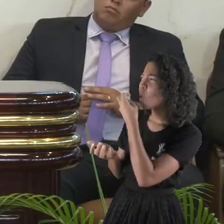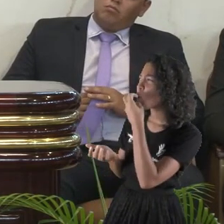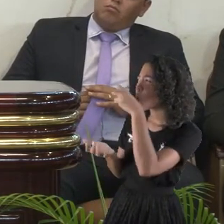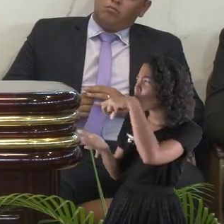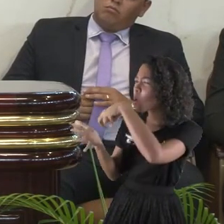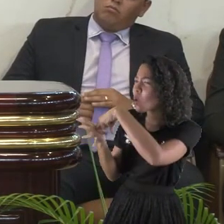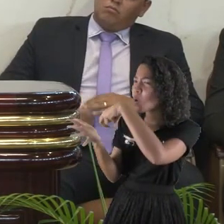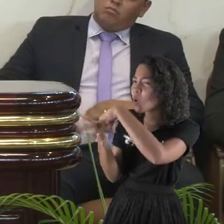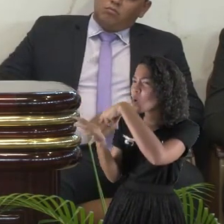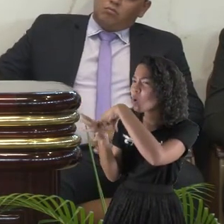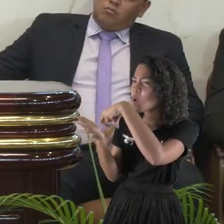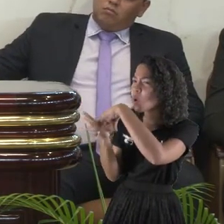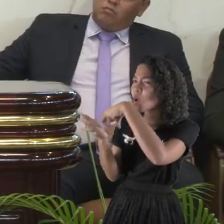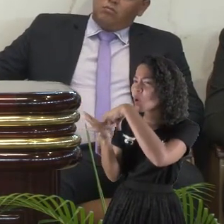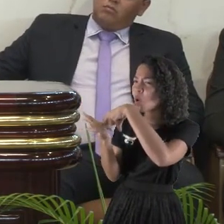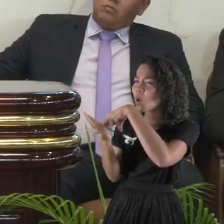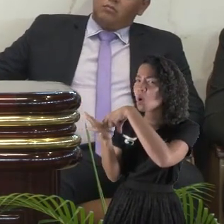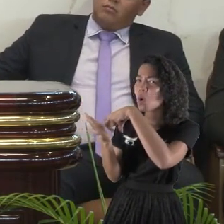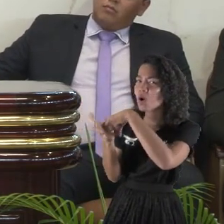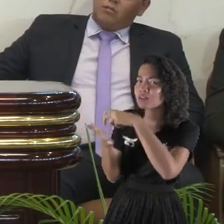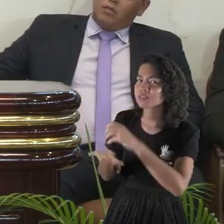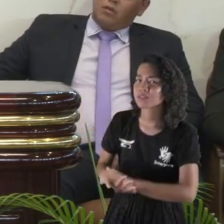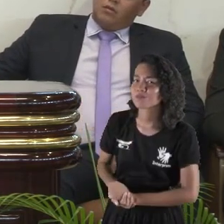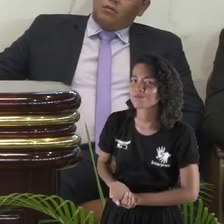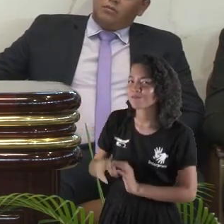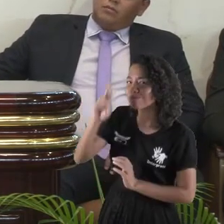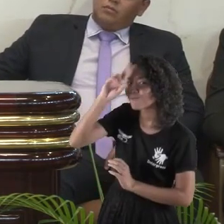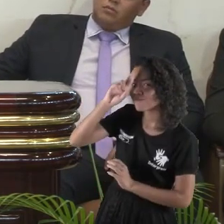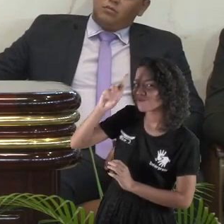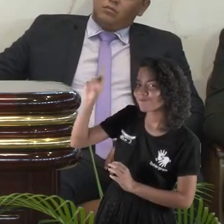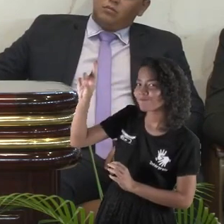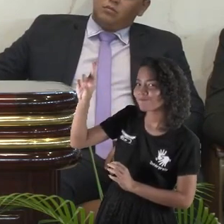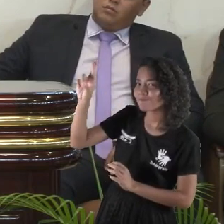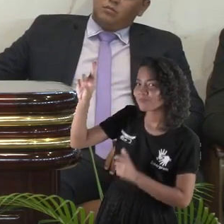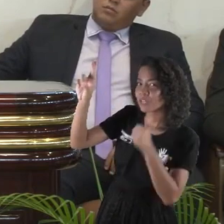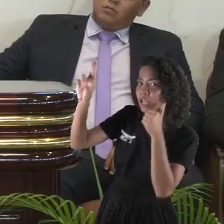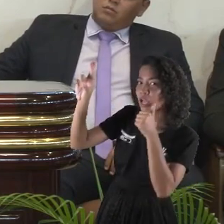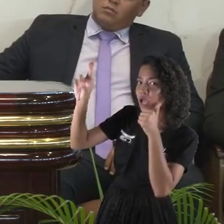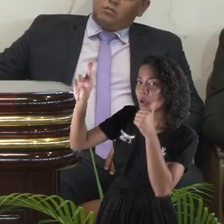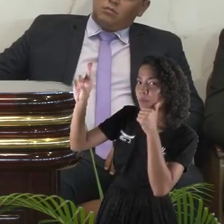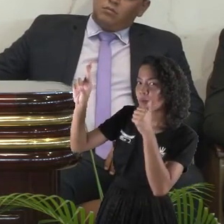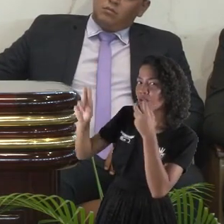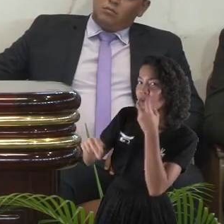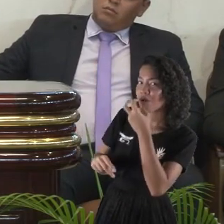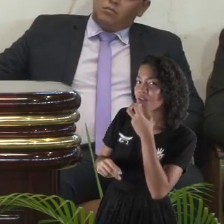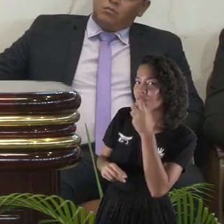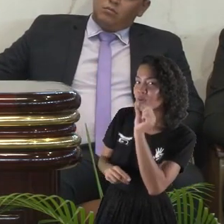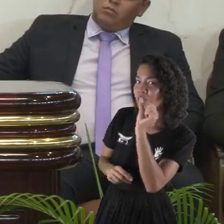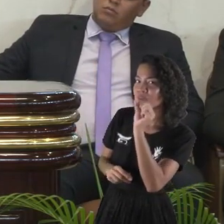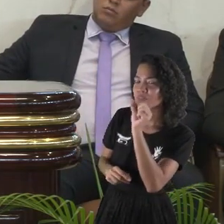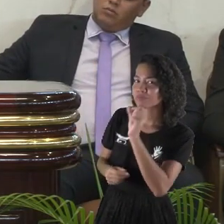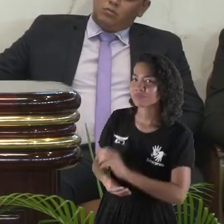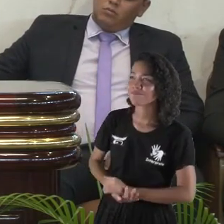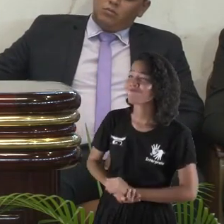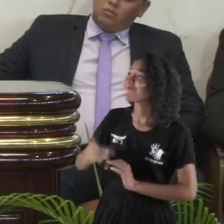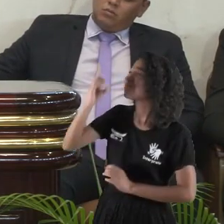joelhos e orava ao Senhor, ela dizia o seguinte na sua oração: ó